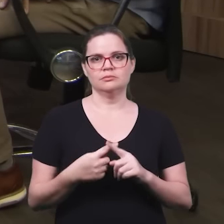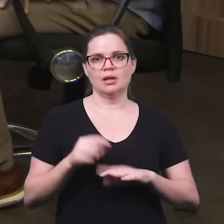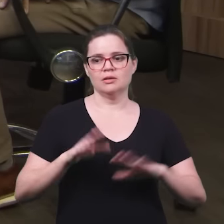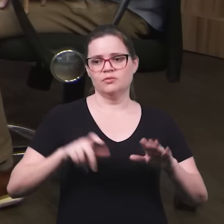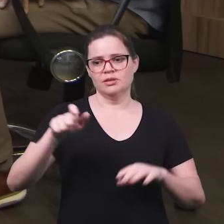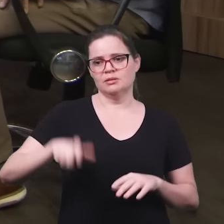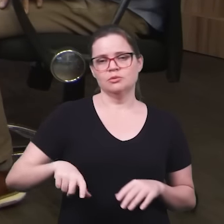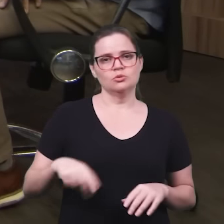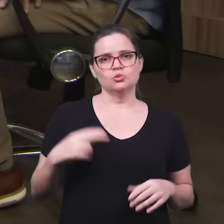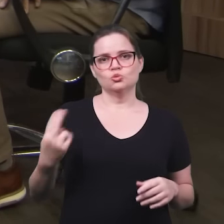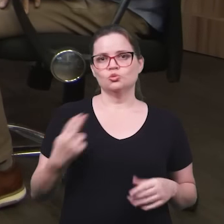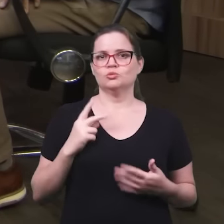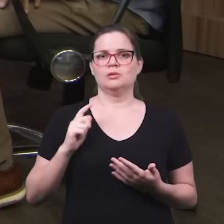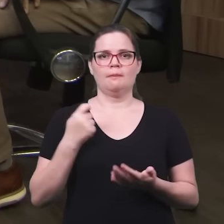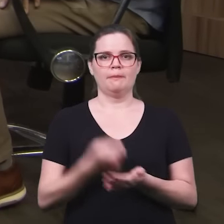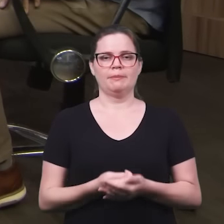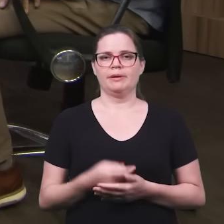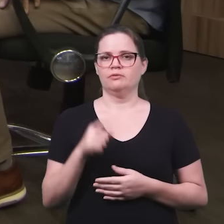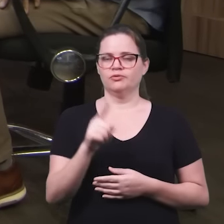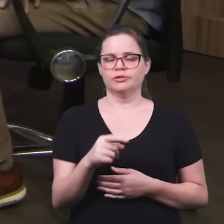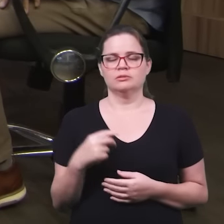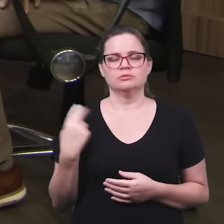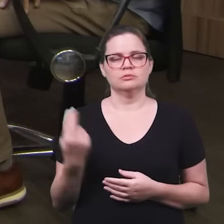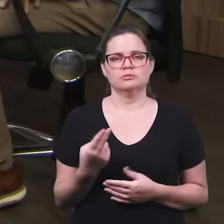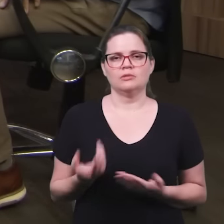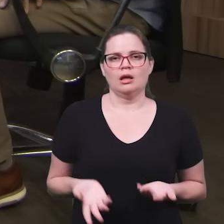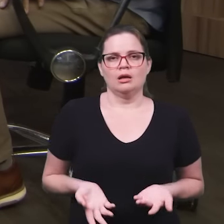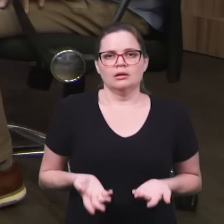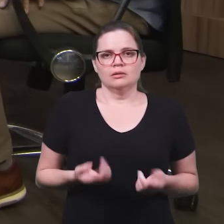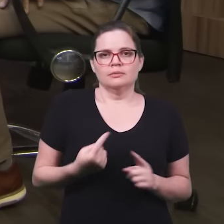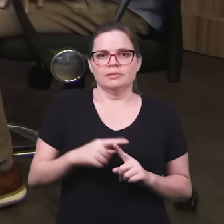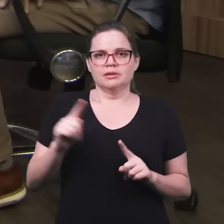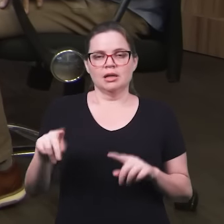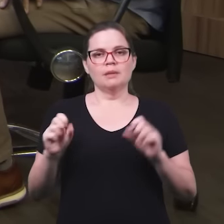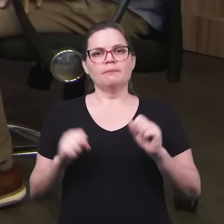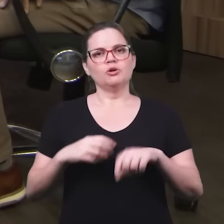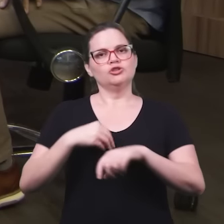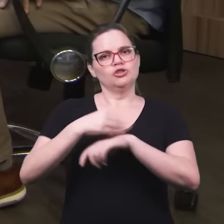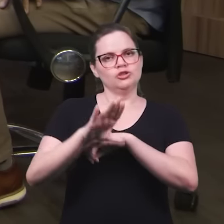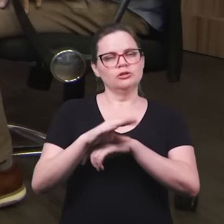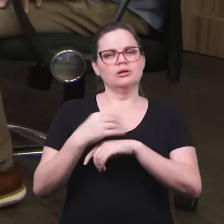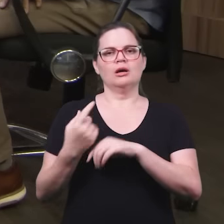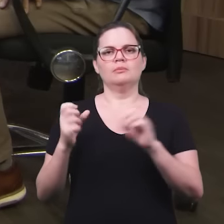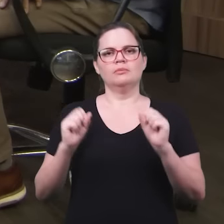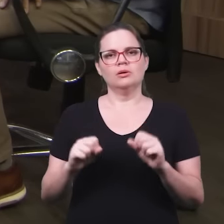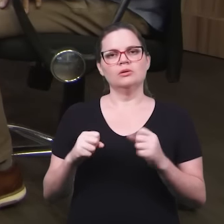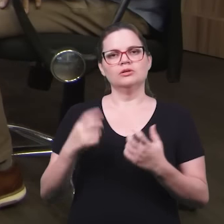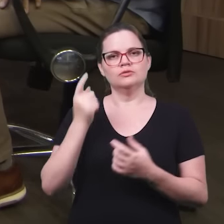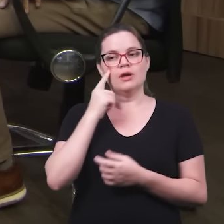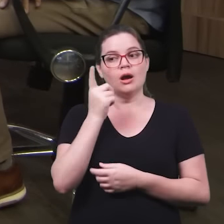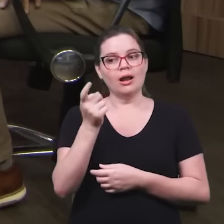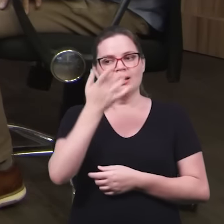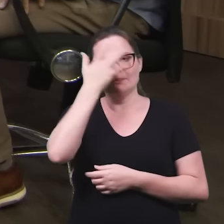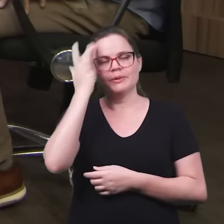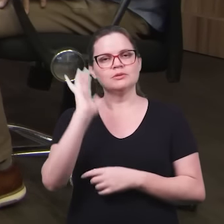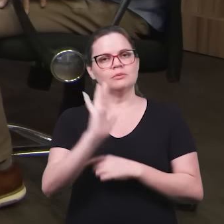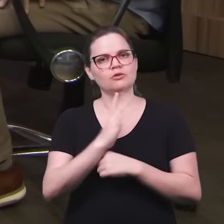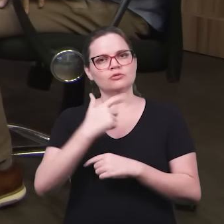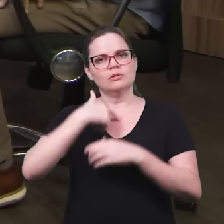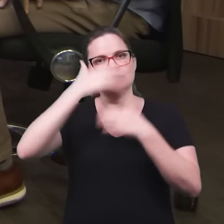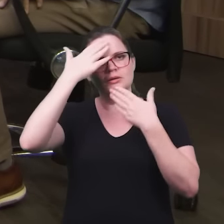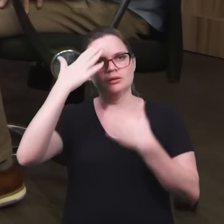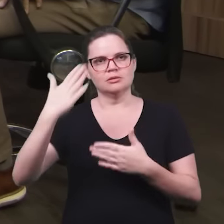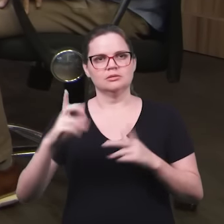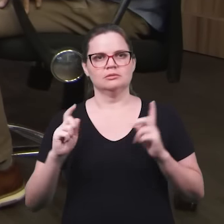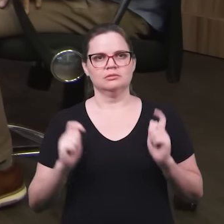vezes aquela pessoa não tem nem condição de te pagar, né, de te remunerar, mas ela pode te indicar futuramente, falar aquela pessoa me ajudou, vai ter